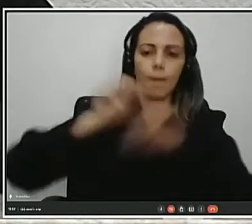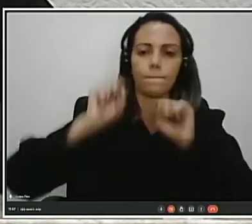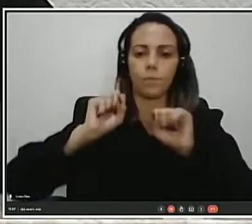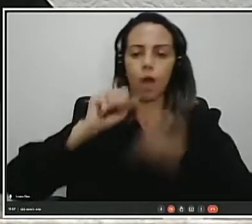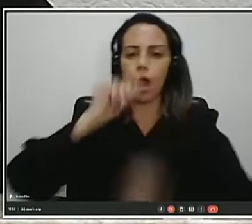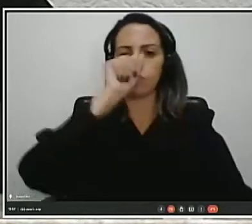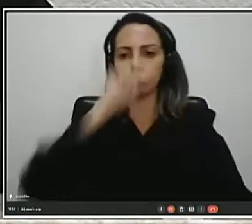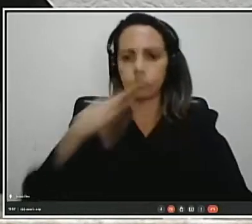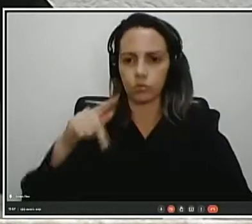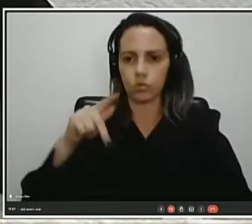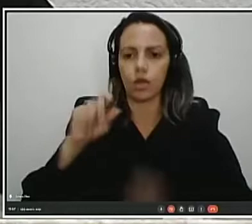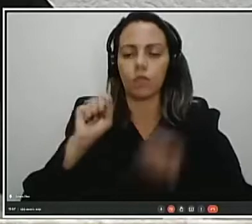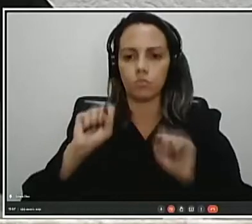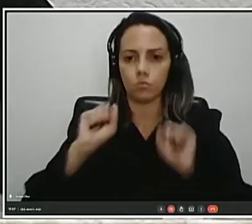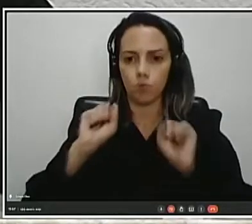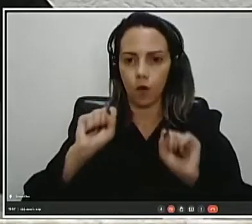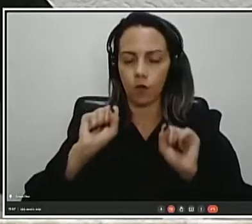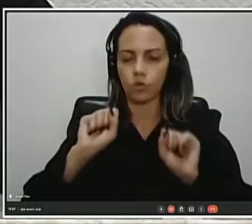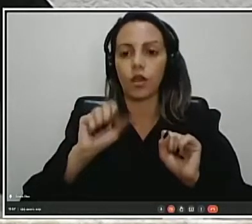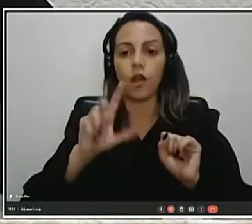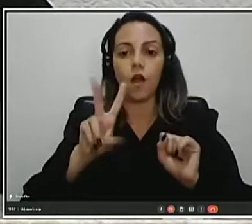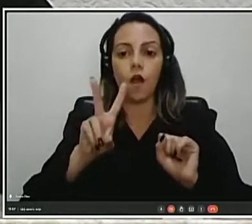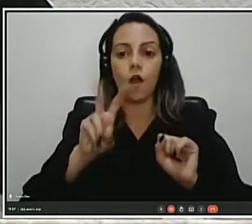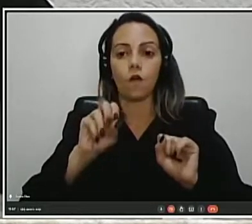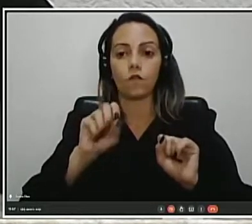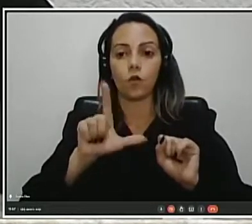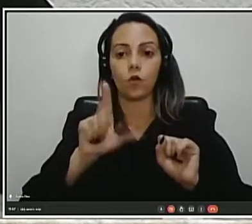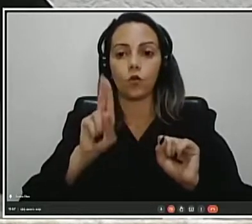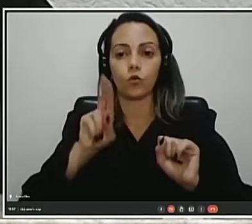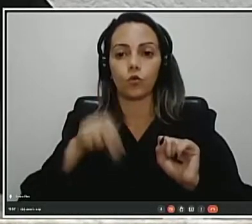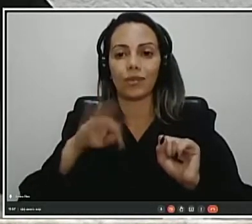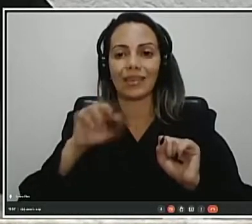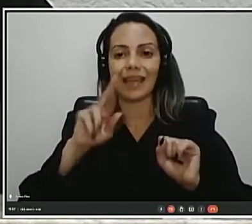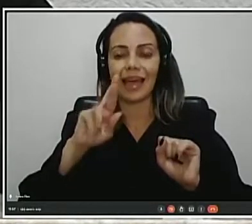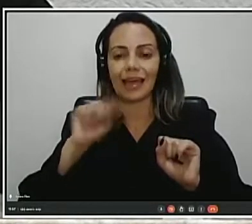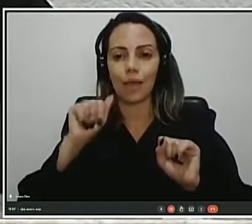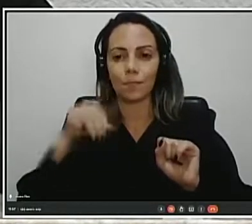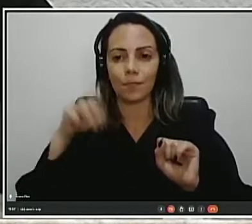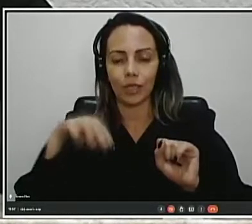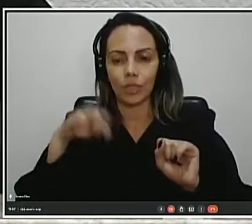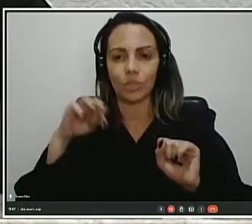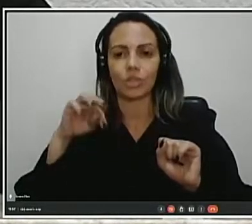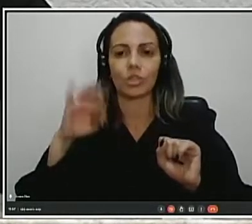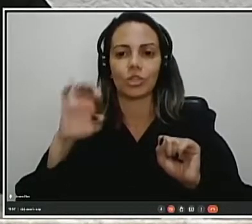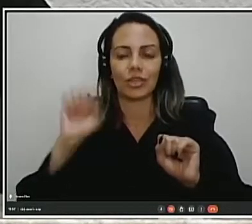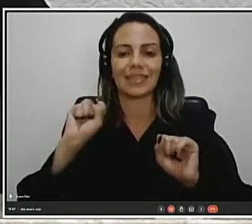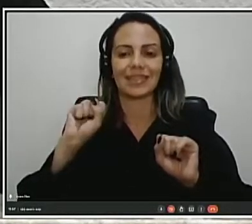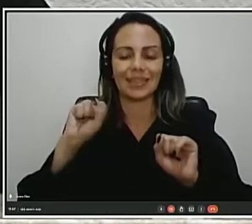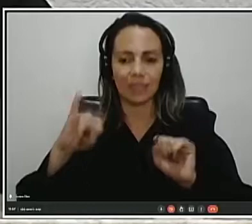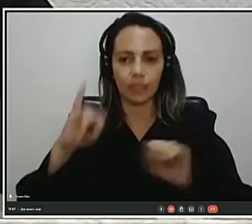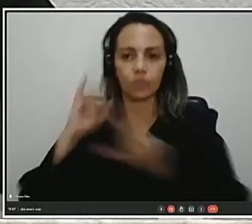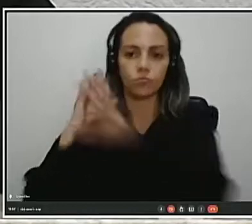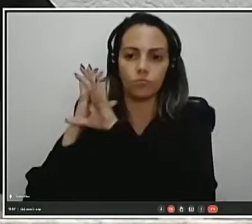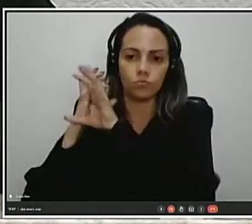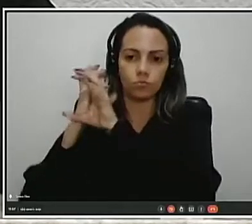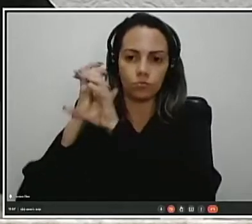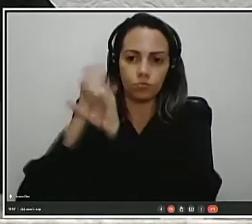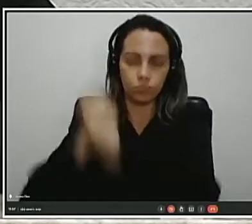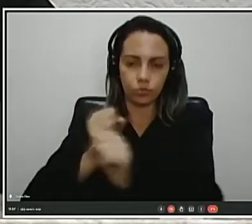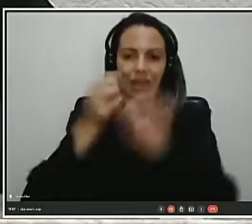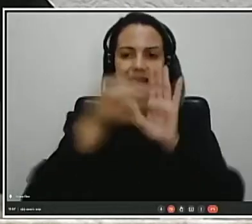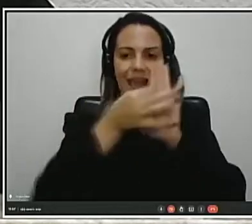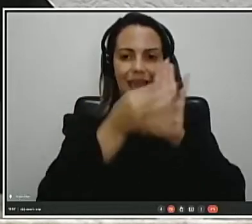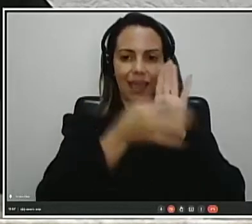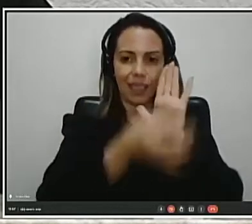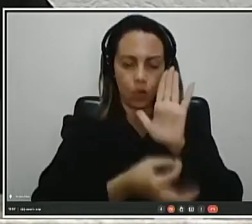aposentar-se voluntariamente quando preencher cumulativamente os seguintes requisitos.